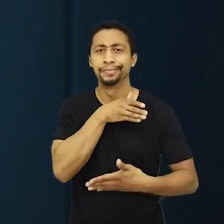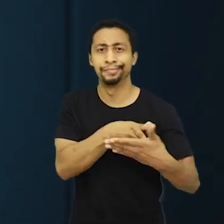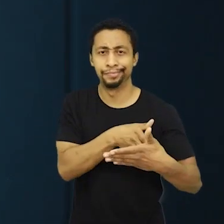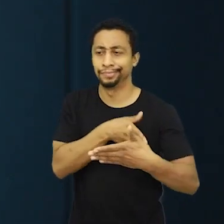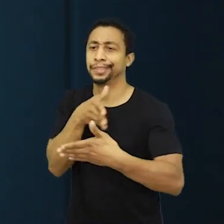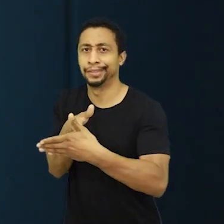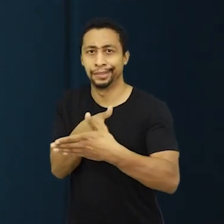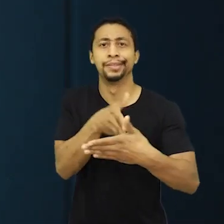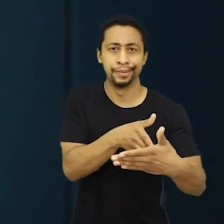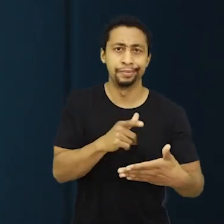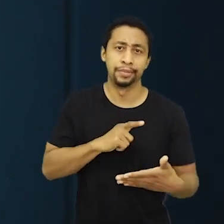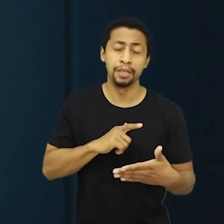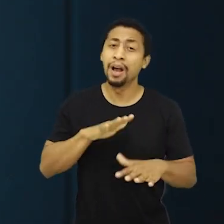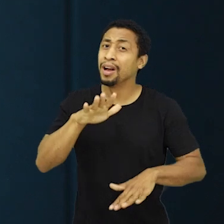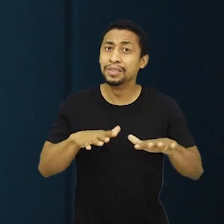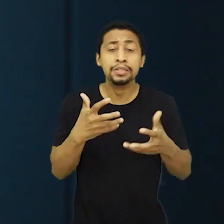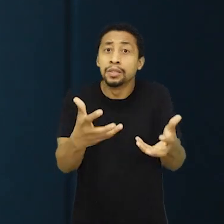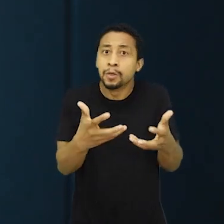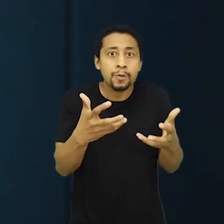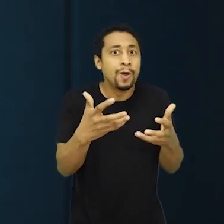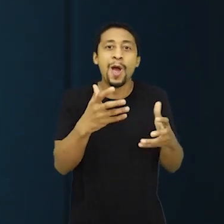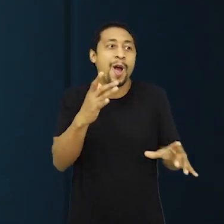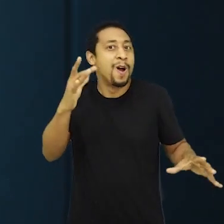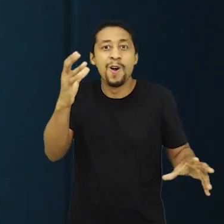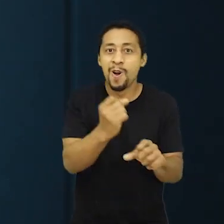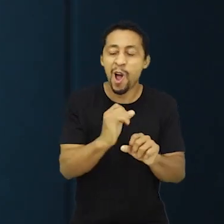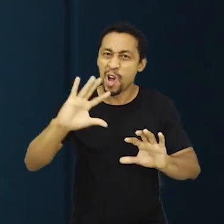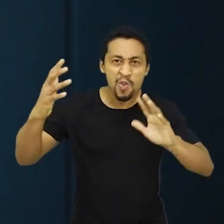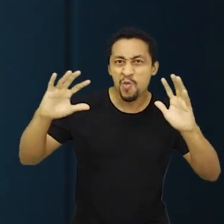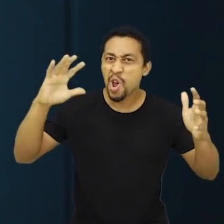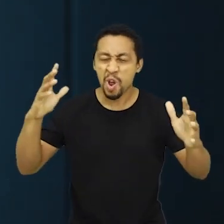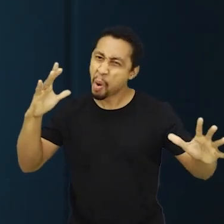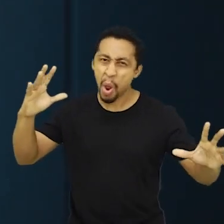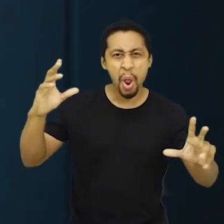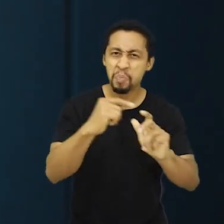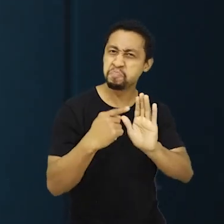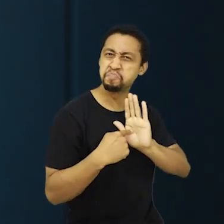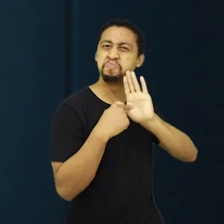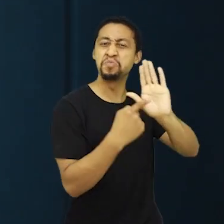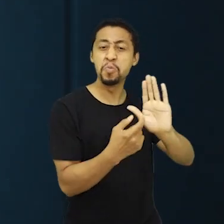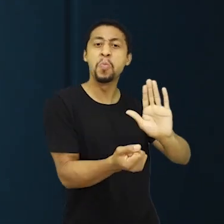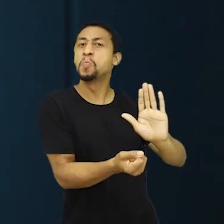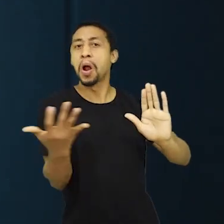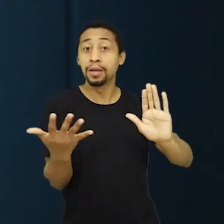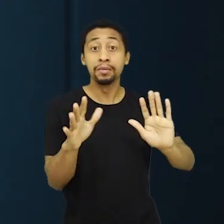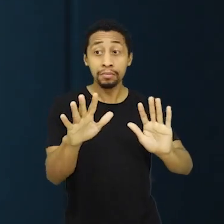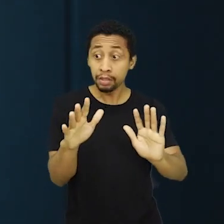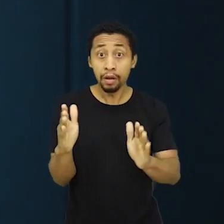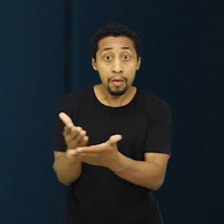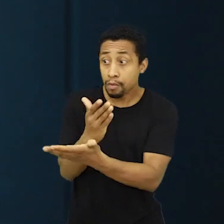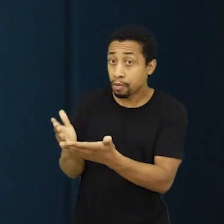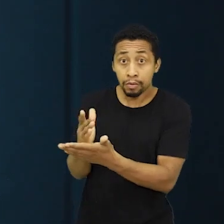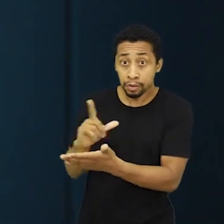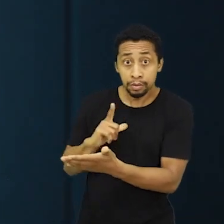se espera resultados que sejam quantitativos e mensuráveis, e esse é um resultado de transformação